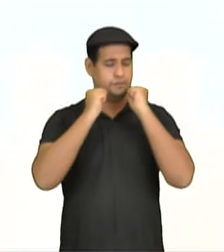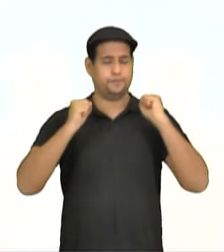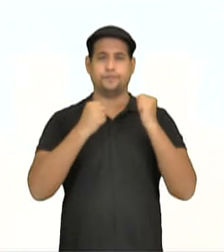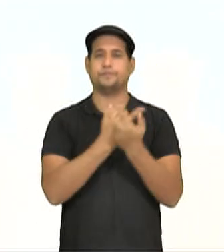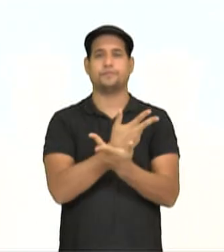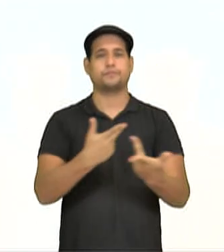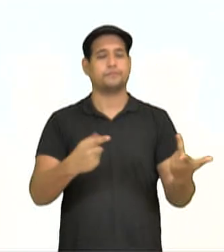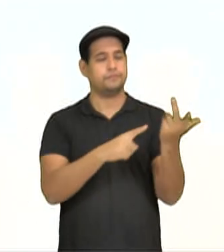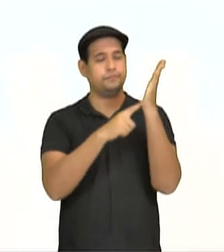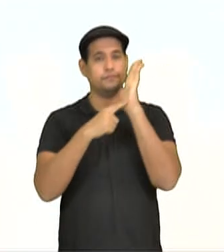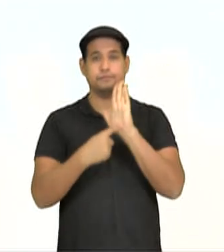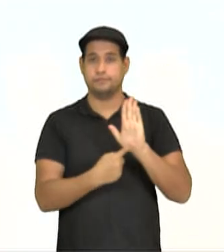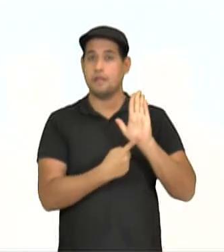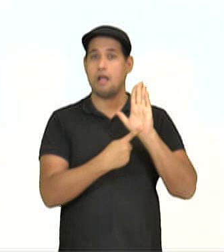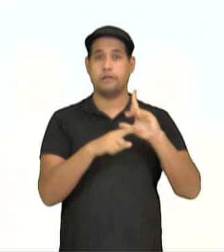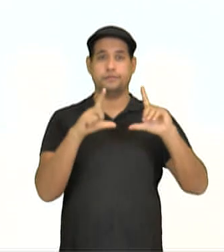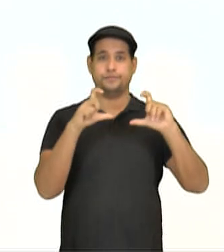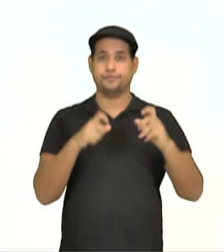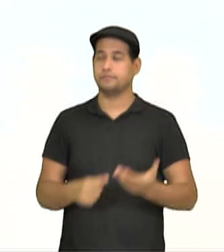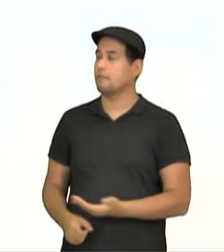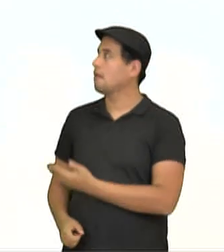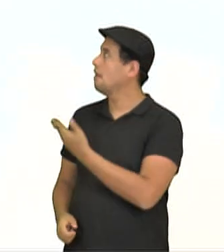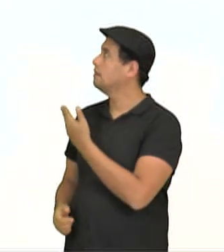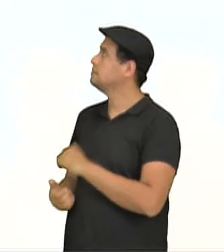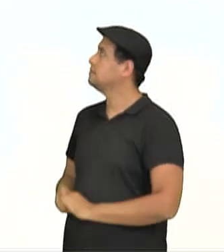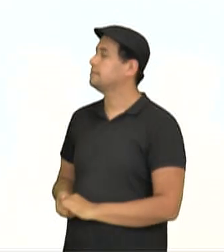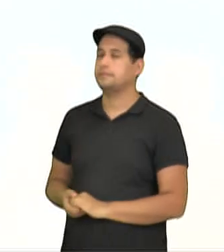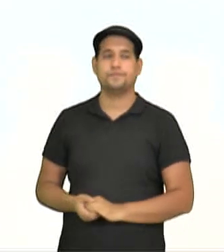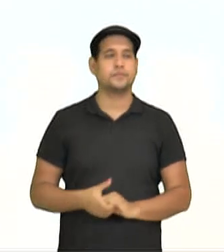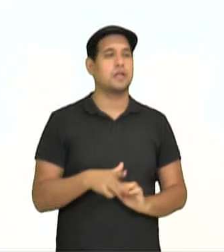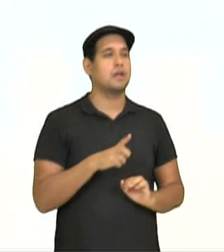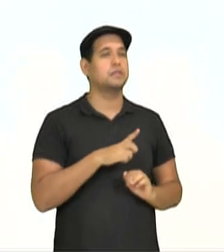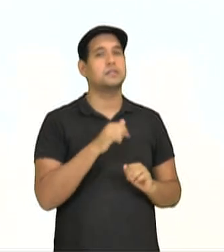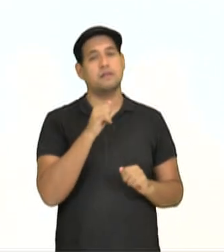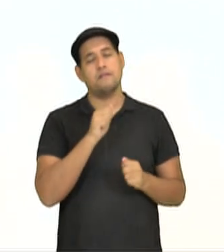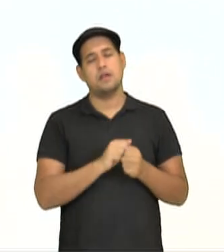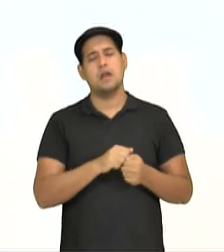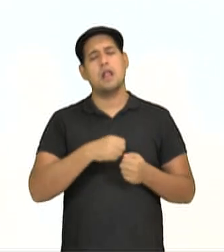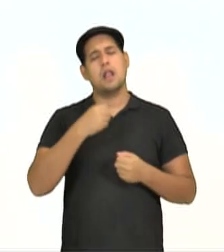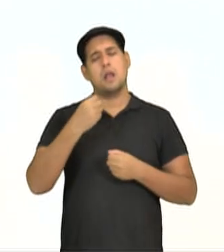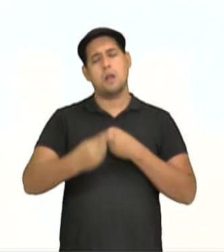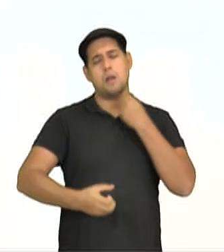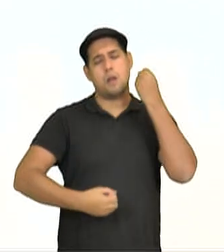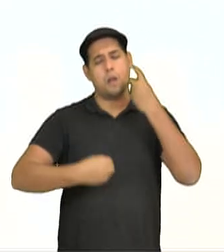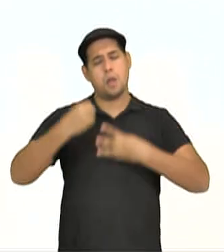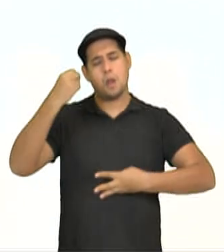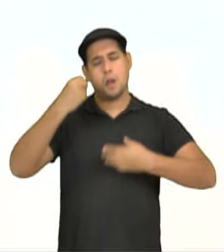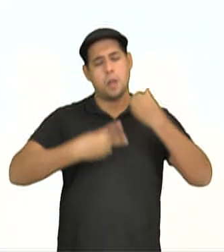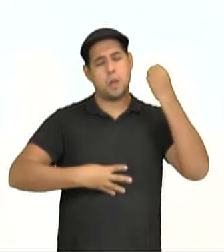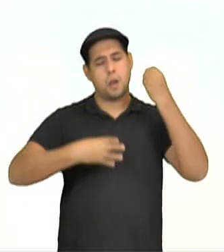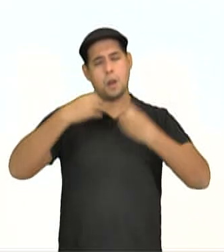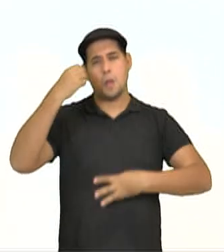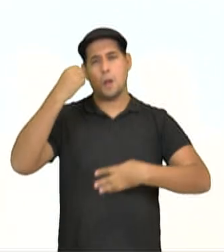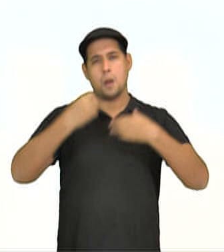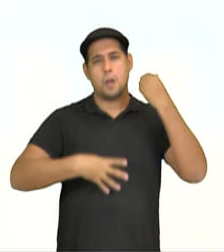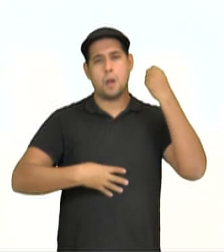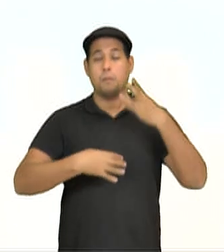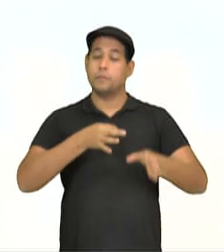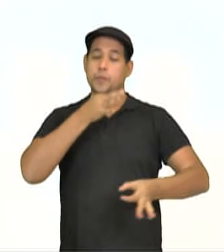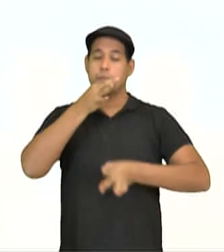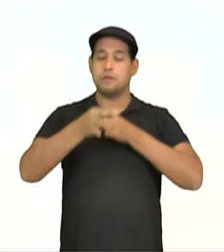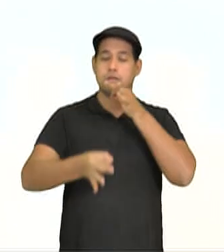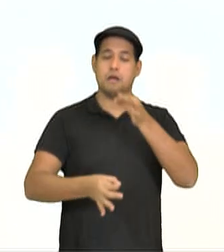eu trouxe essa imagem, e essa imagem aqui, a gente poderia ficar a aula inteira falando sobre ela, e vocês dando as opiniões